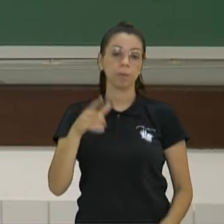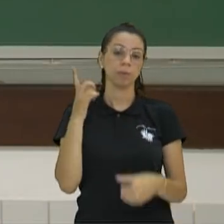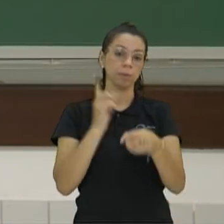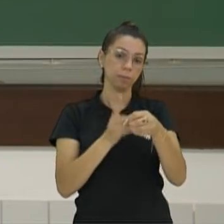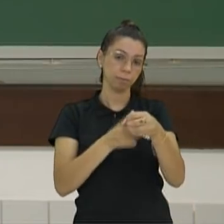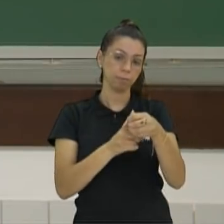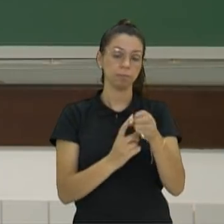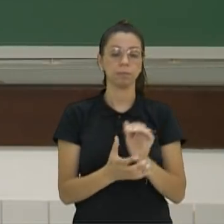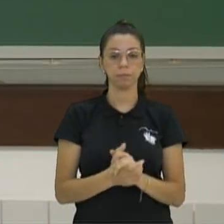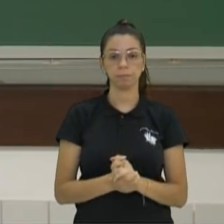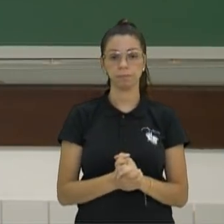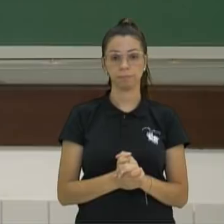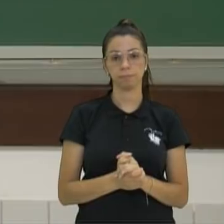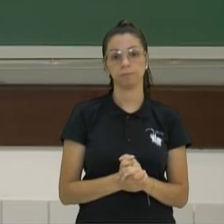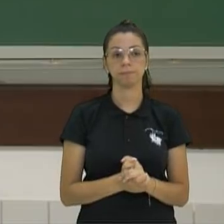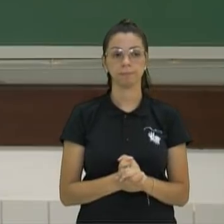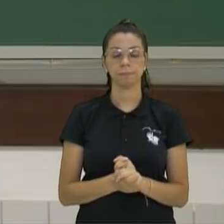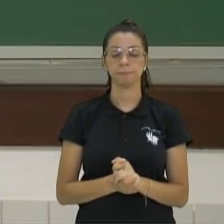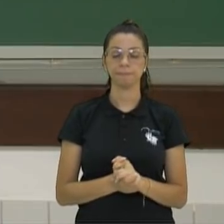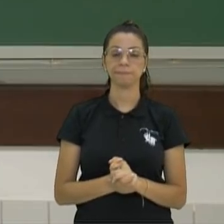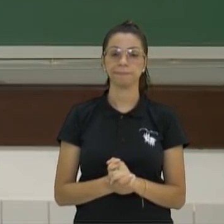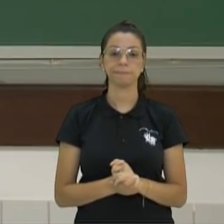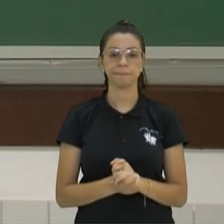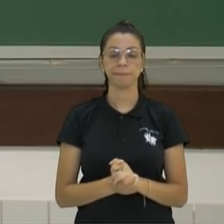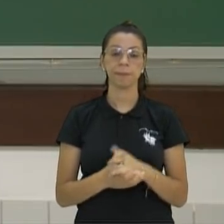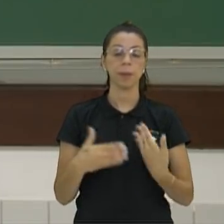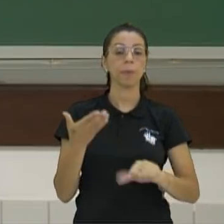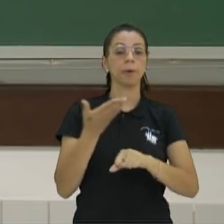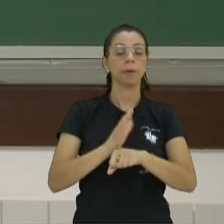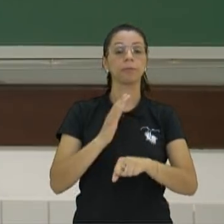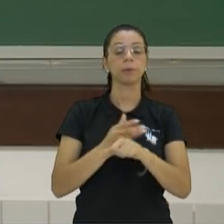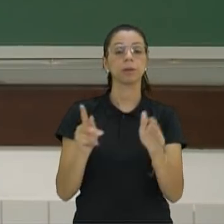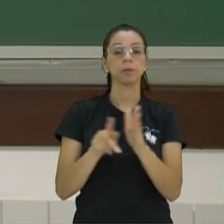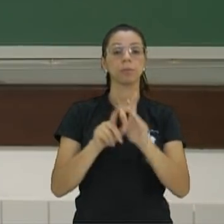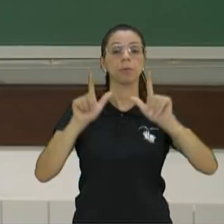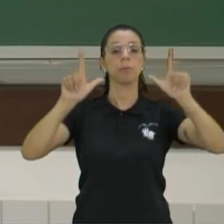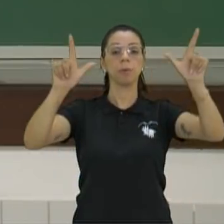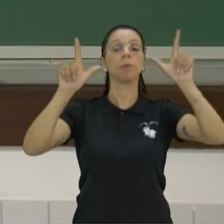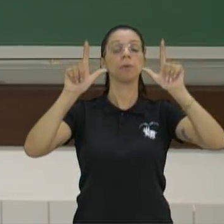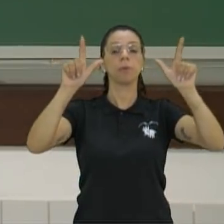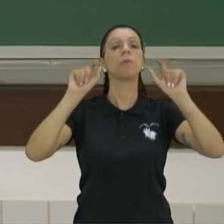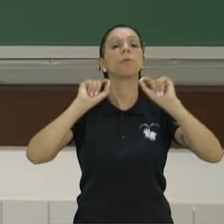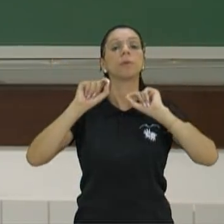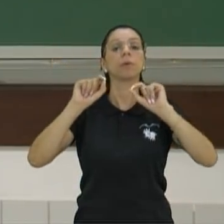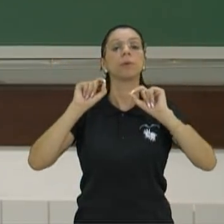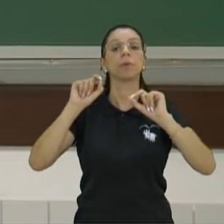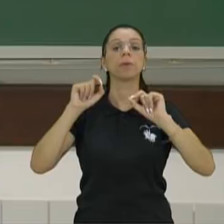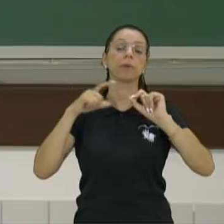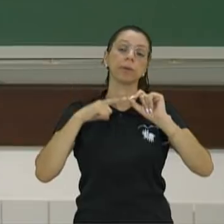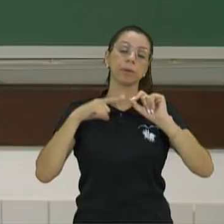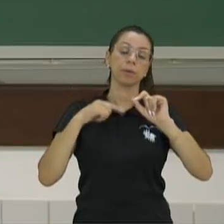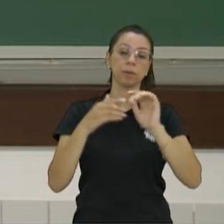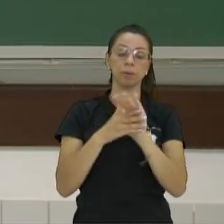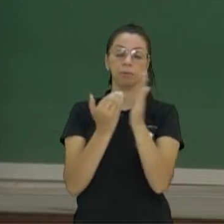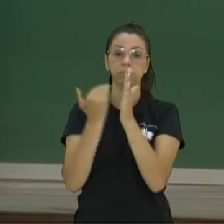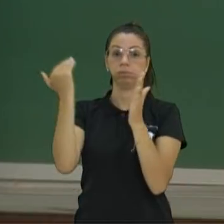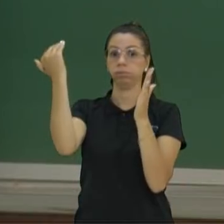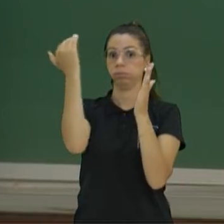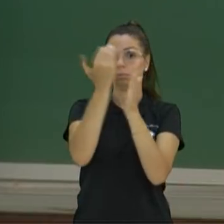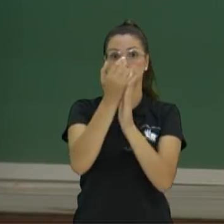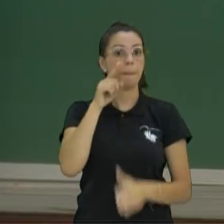urbano. Olha só, as atividades de aventura são definidas como aquelas que envolvem um alto nível de